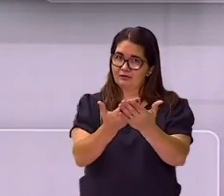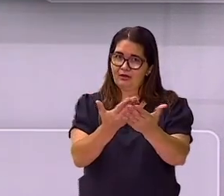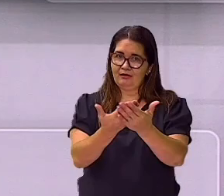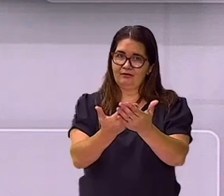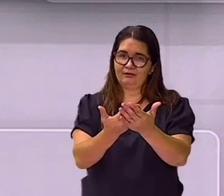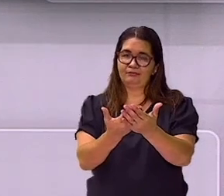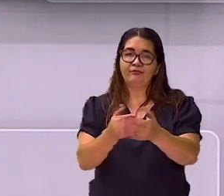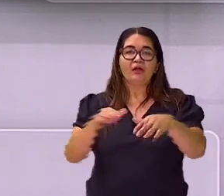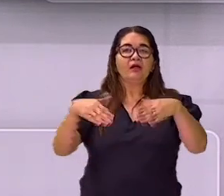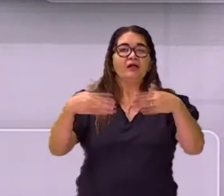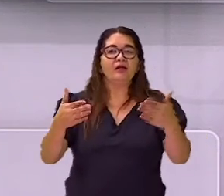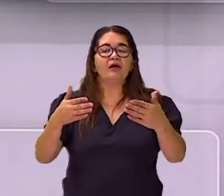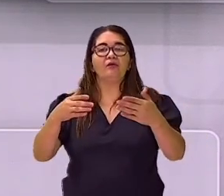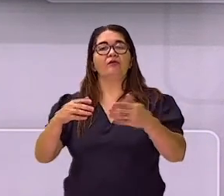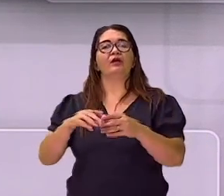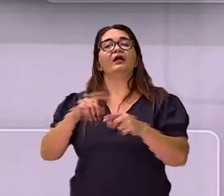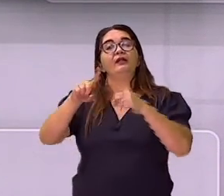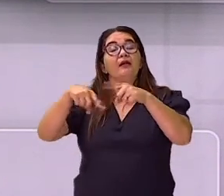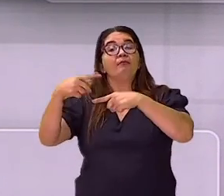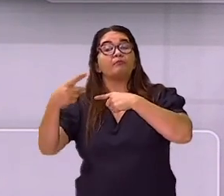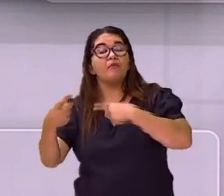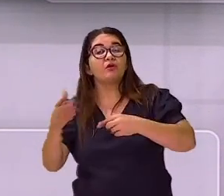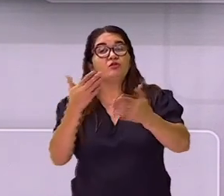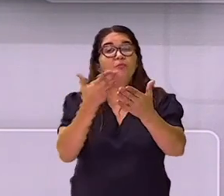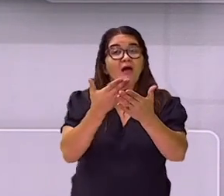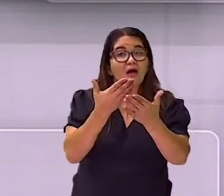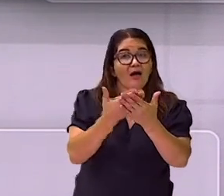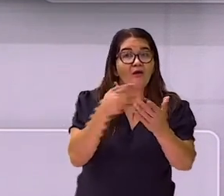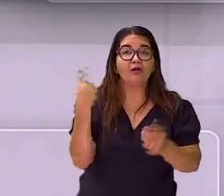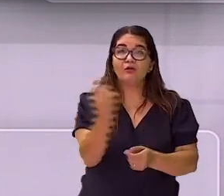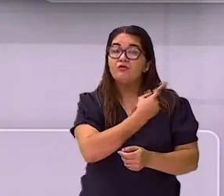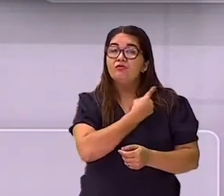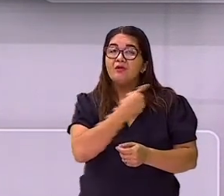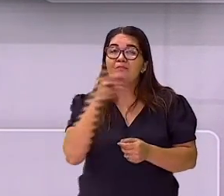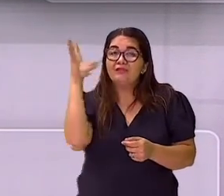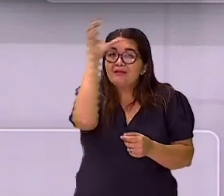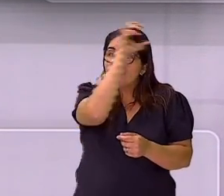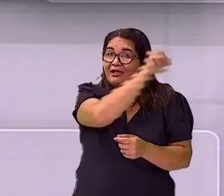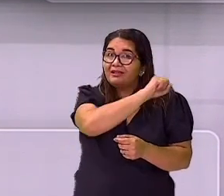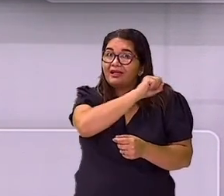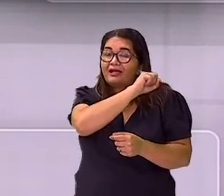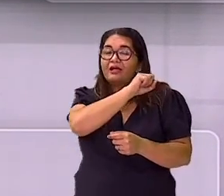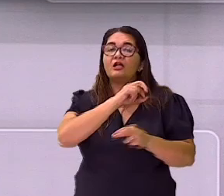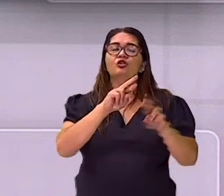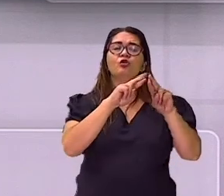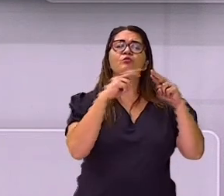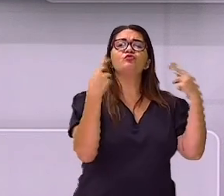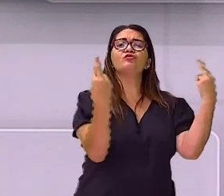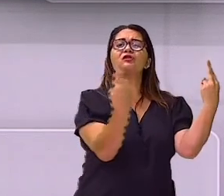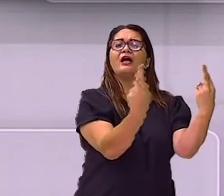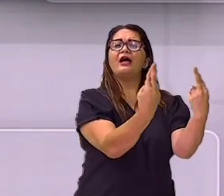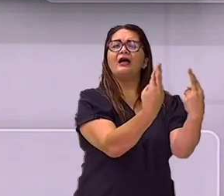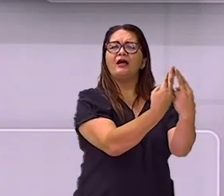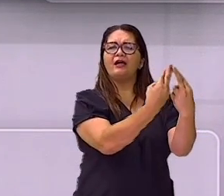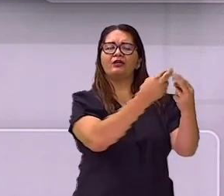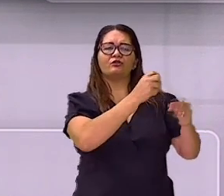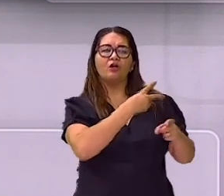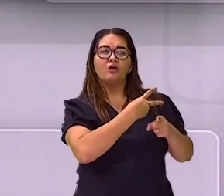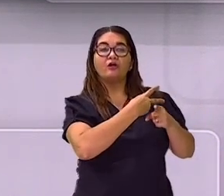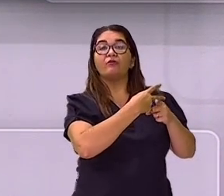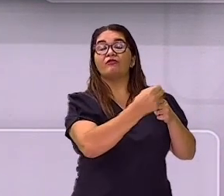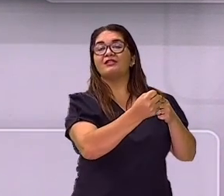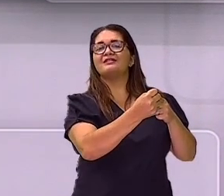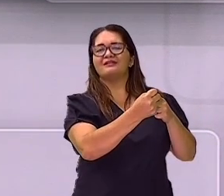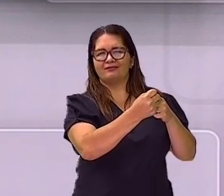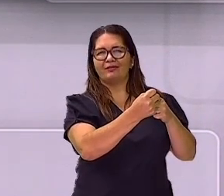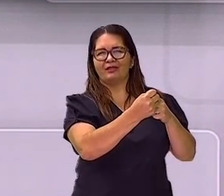uma das nossas próximas aulas, que nós vamos falar sobre o reinado, né? As conquistas de Alexandre o